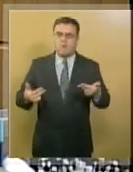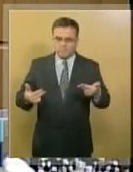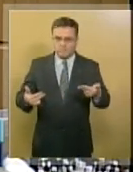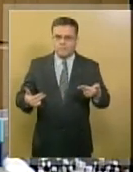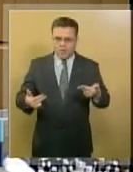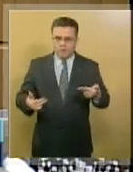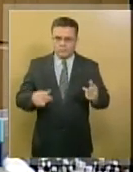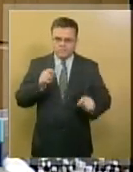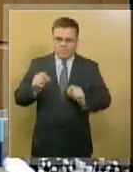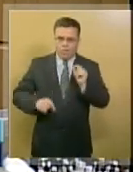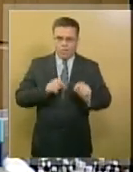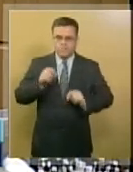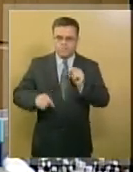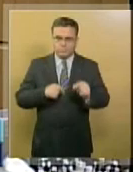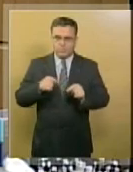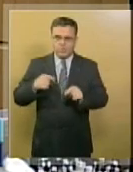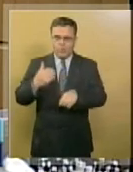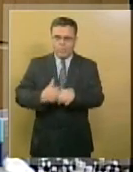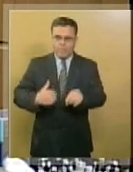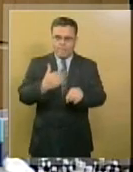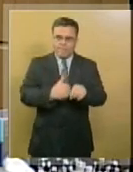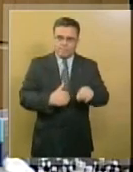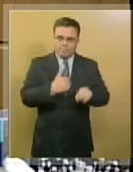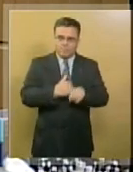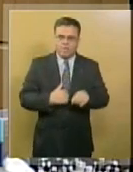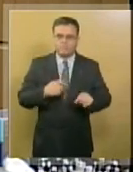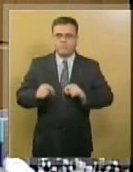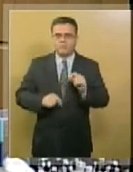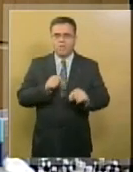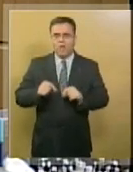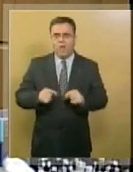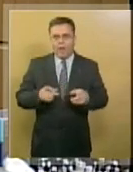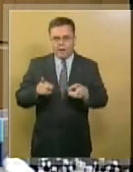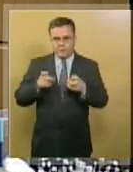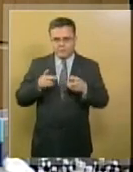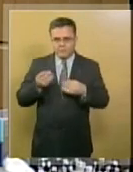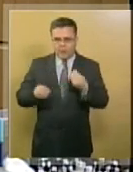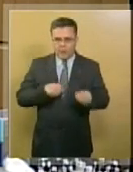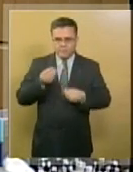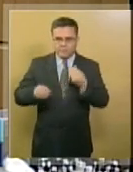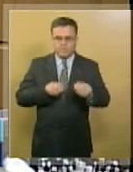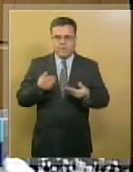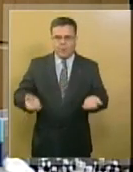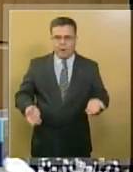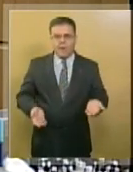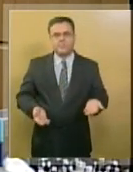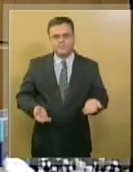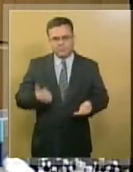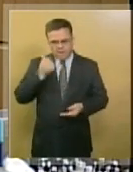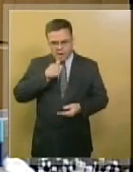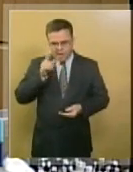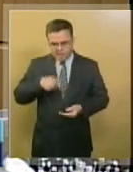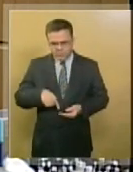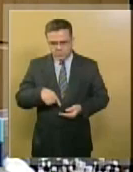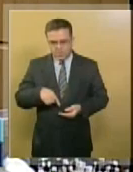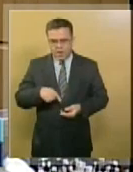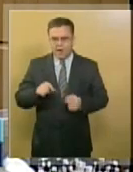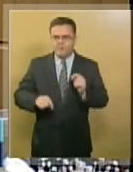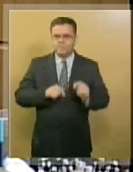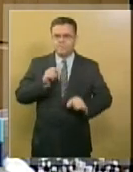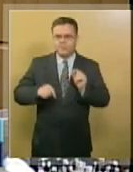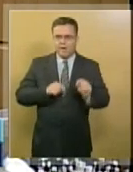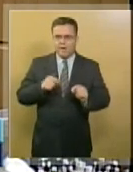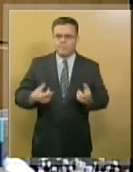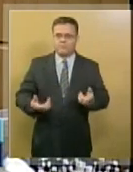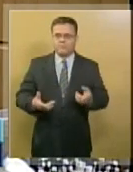isso com raspado de genitália de animais de tração, e aí, senhores, não dá para dizer que foi uma mulher, mas dá para dizer que quem fez isso não usou